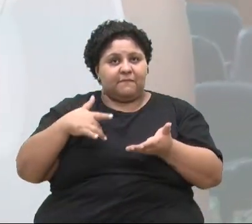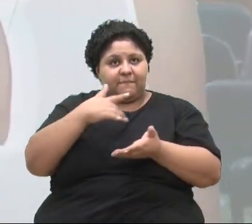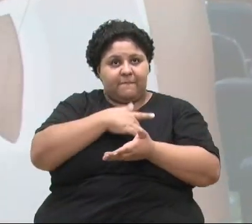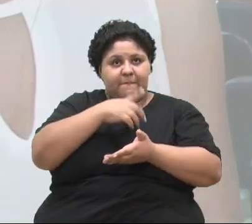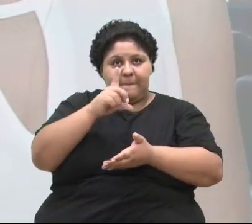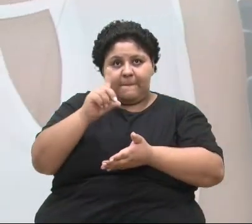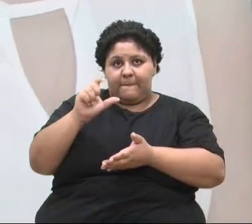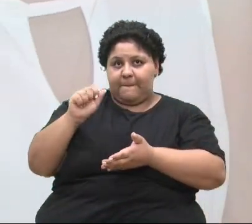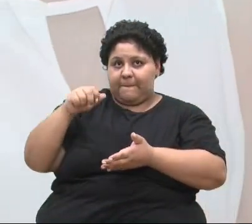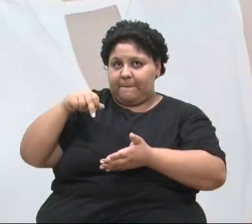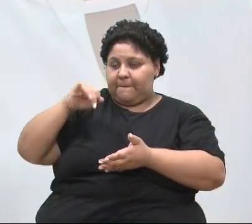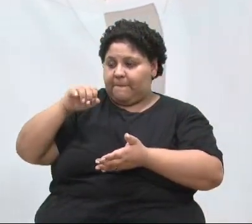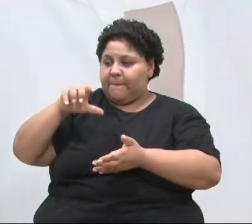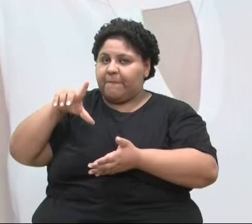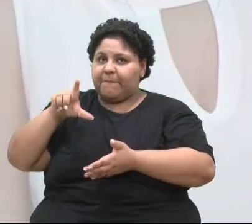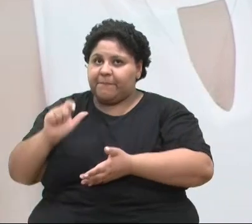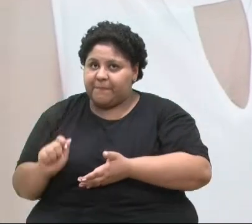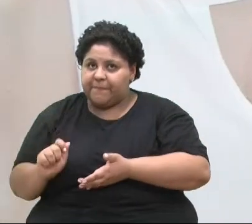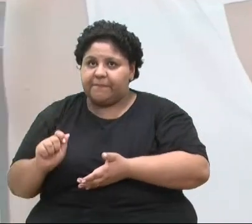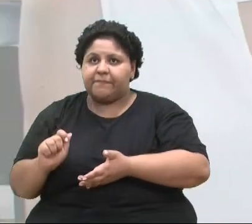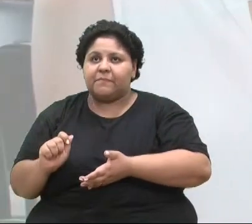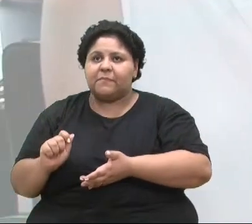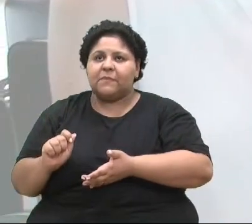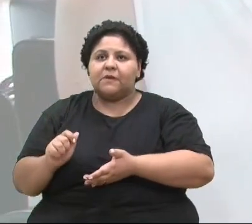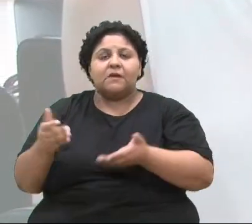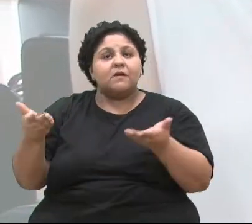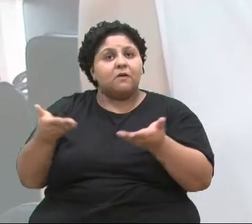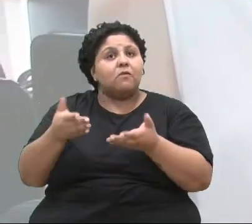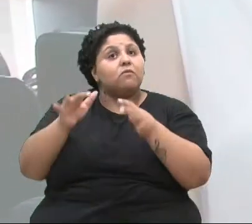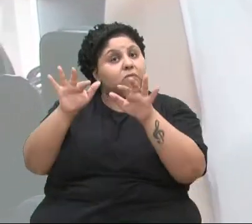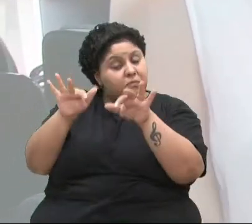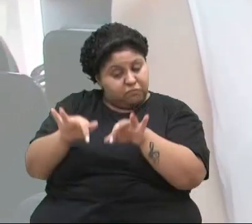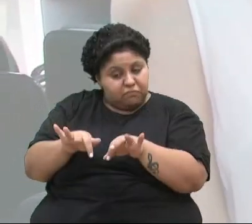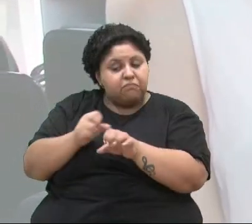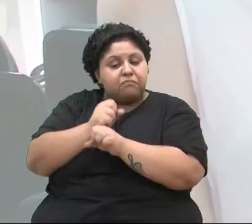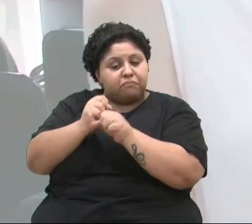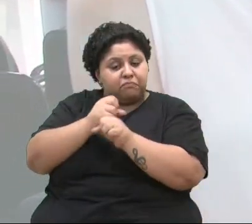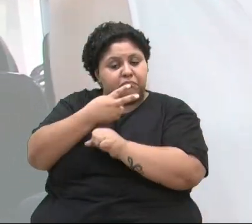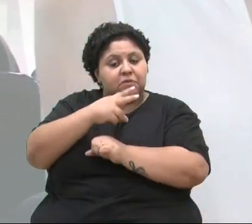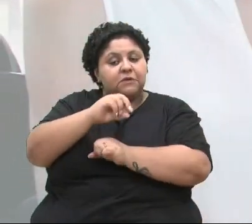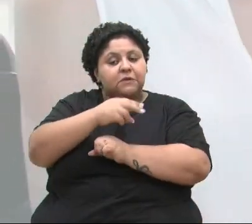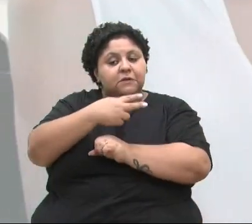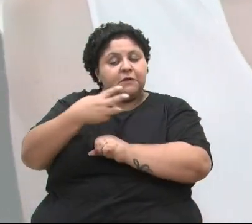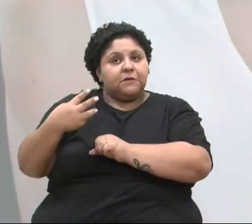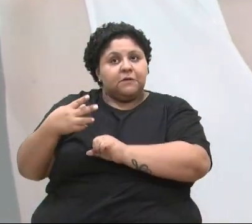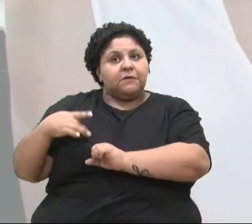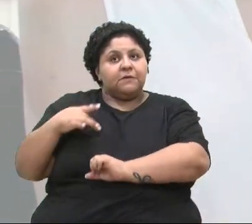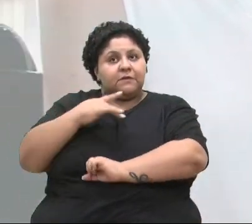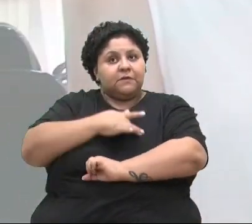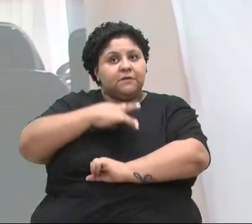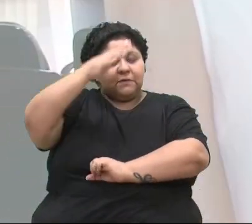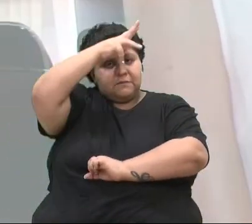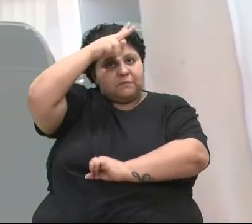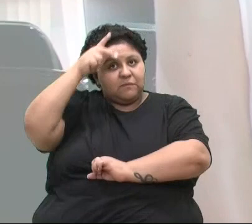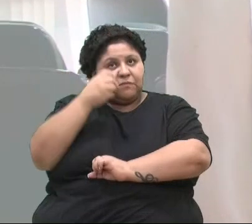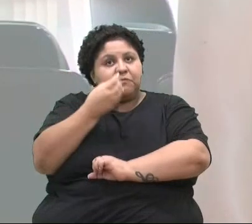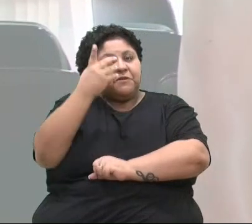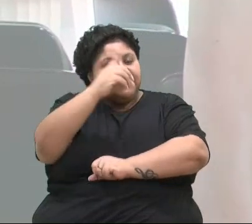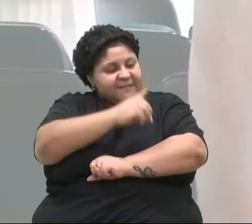Meneguzzi. Secretária, então, hoje se encerra realmente o ano de 2023 para a saúde no município. Boa tarde.